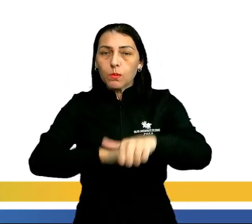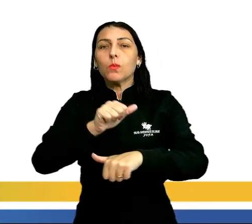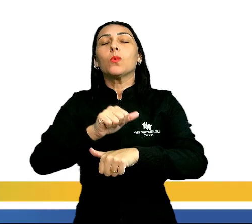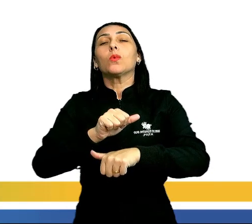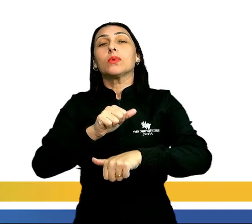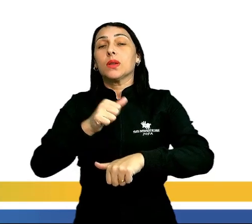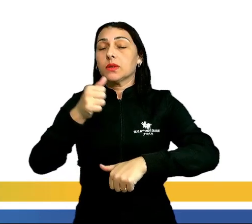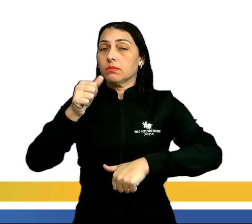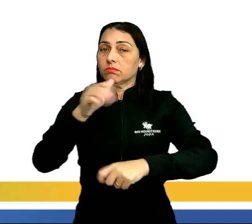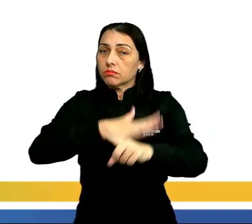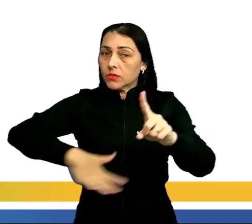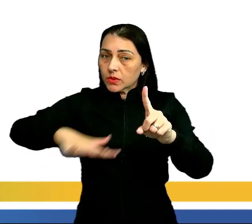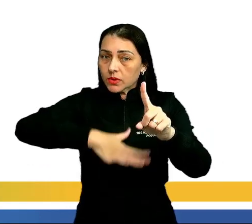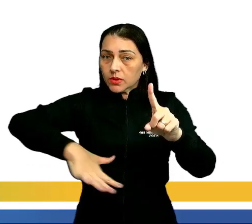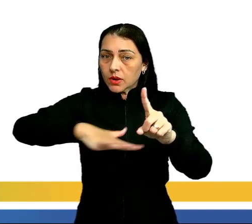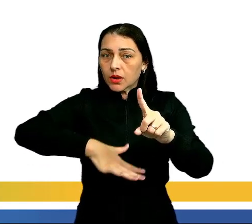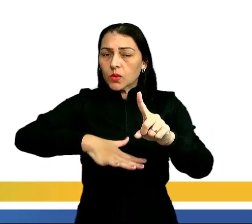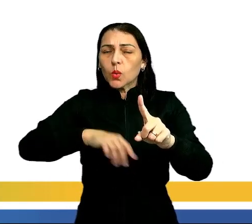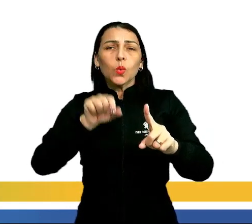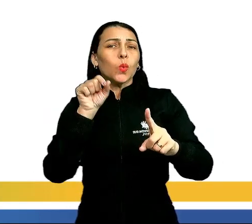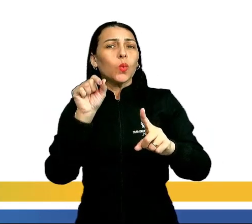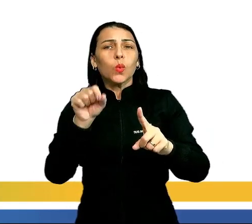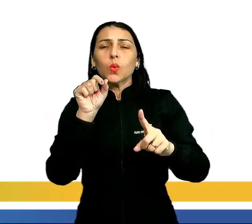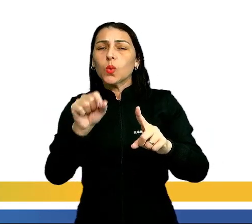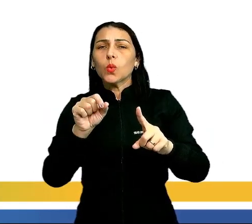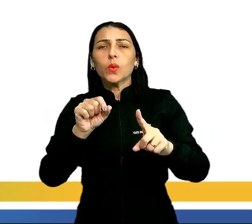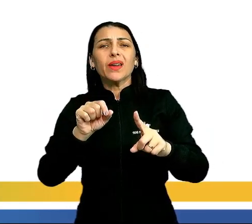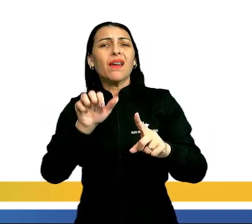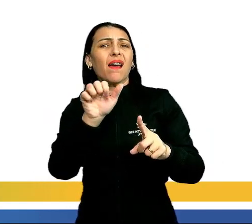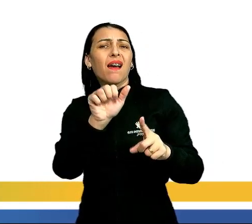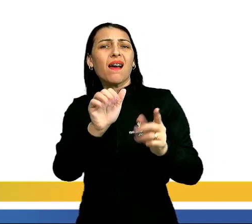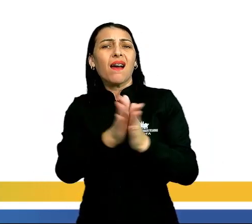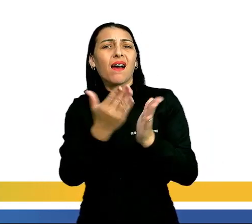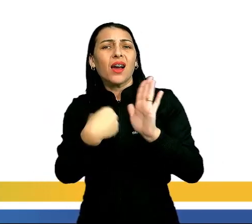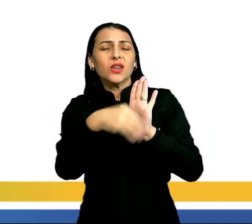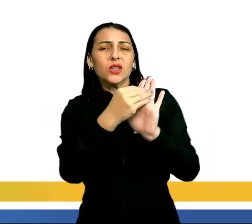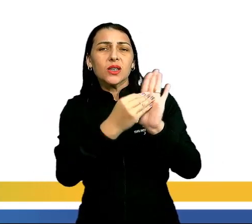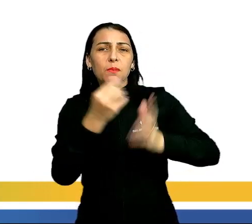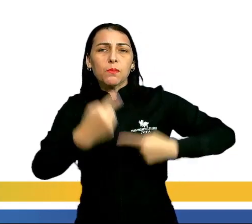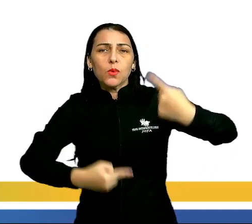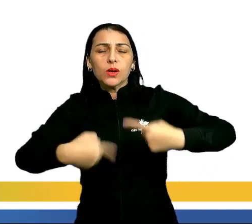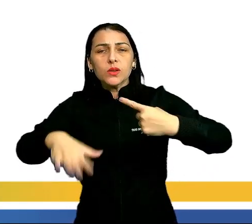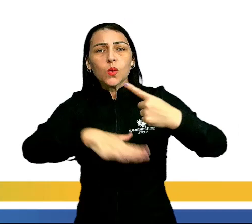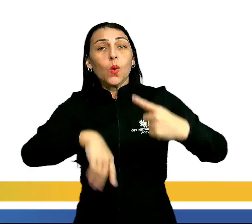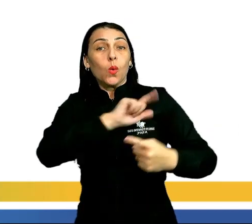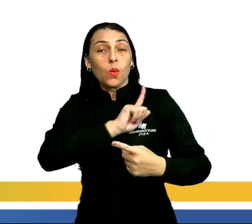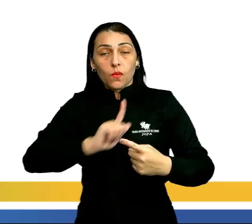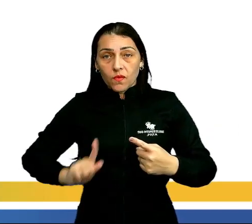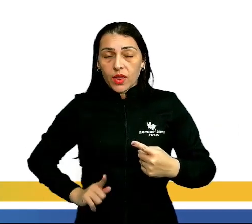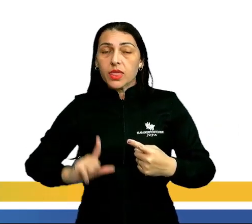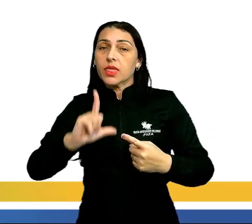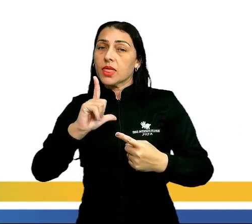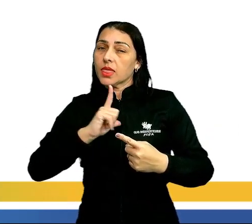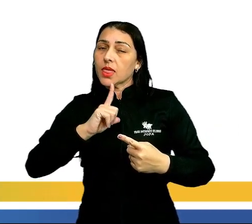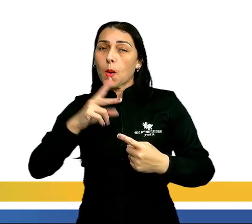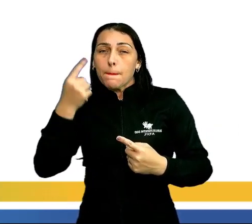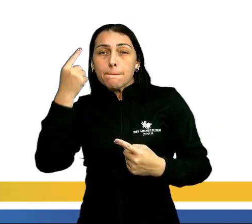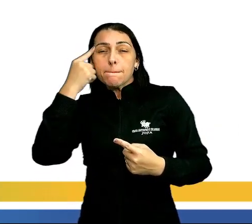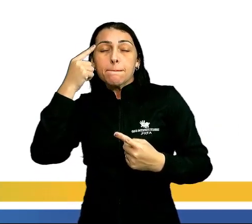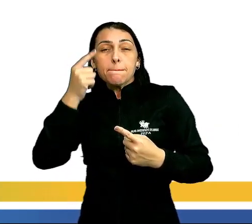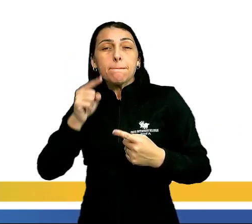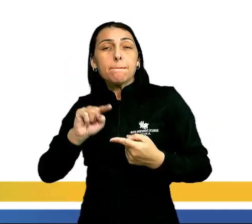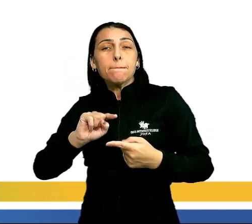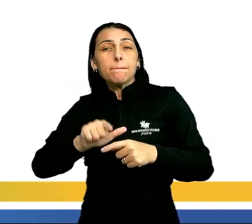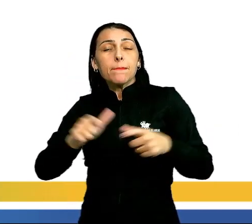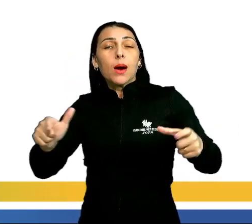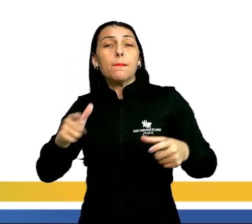políticas sociais. Professor, o que isso quer dizer, a agenda das políticas sociais? O governo vai ter que ter um olhar maior